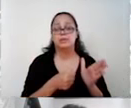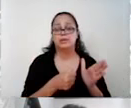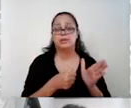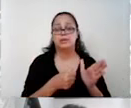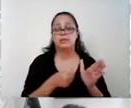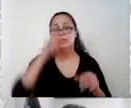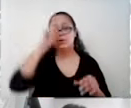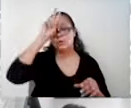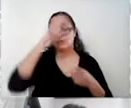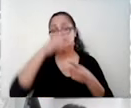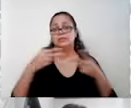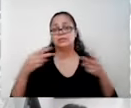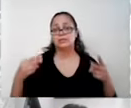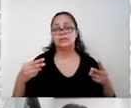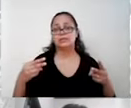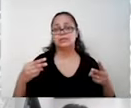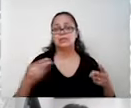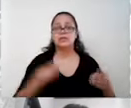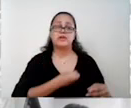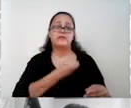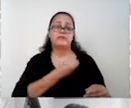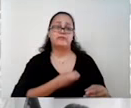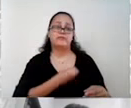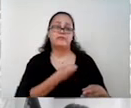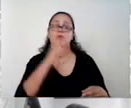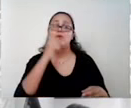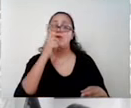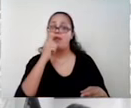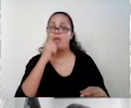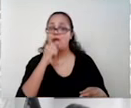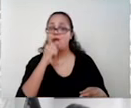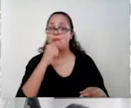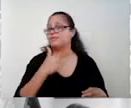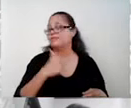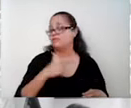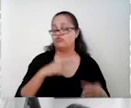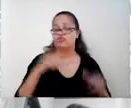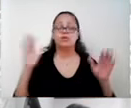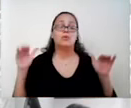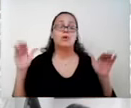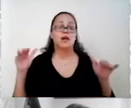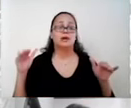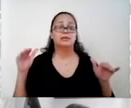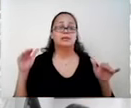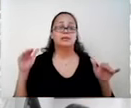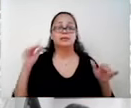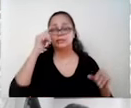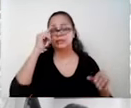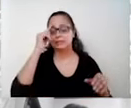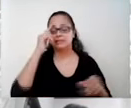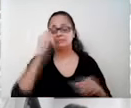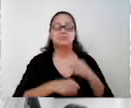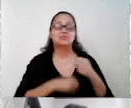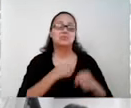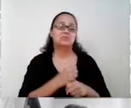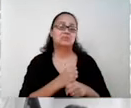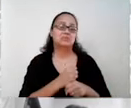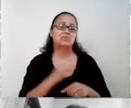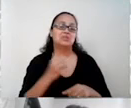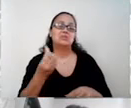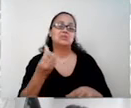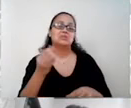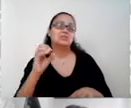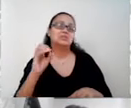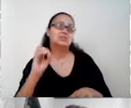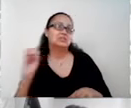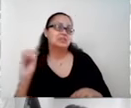insetos habitavam um ambiente aquático e não tinham asas. Isso por volta de 600, 700 milhões de anos.